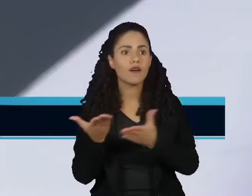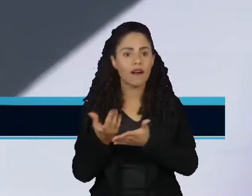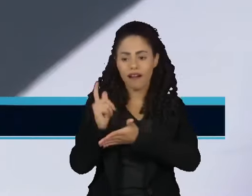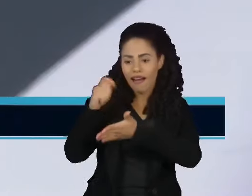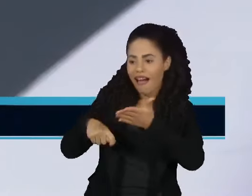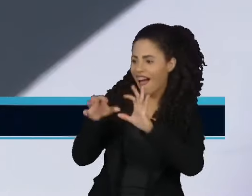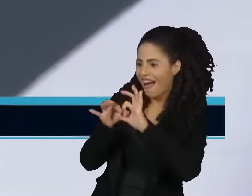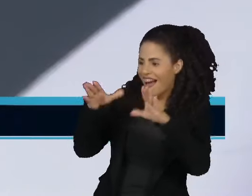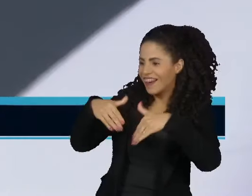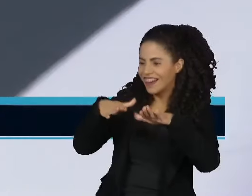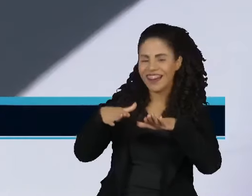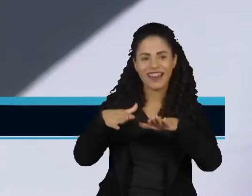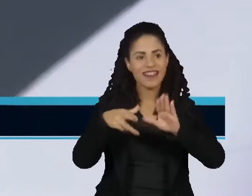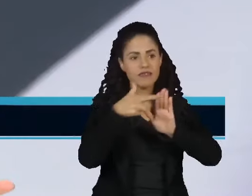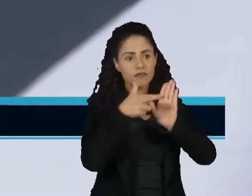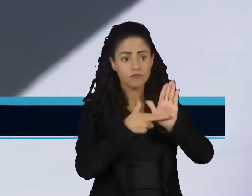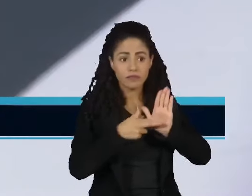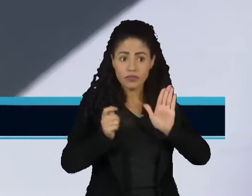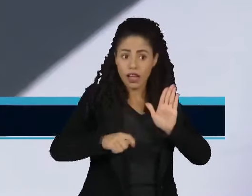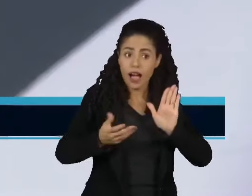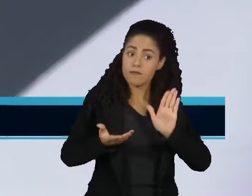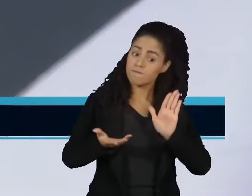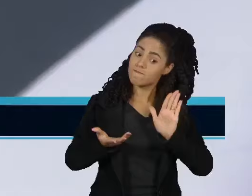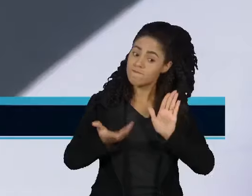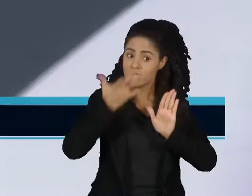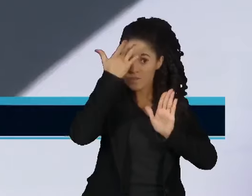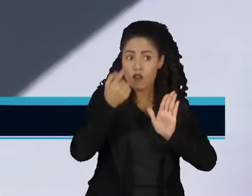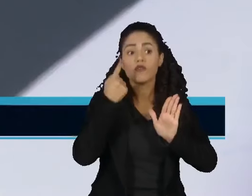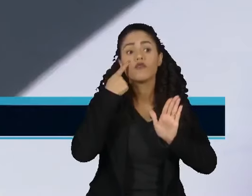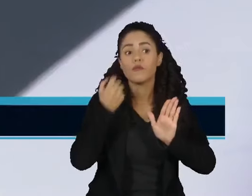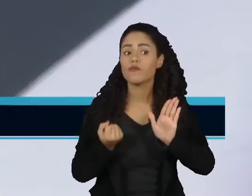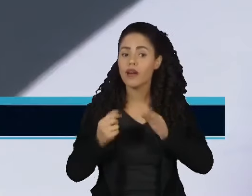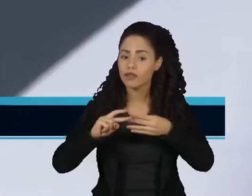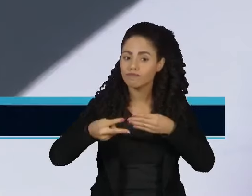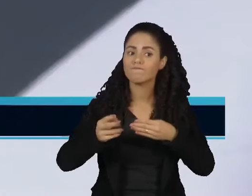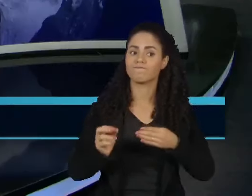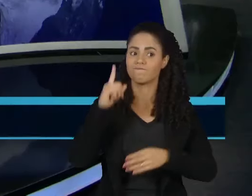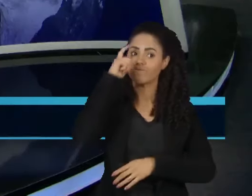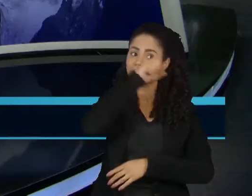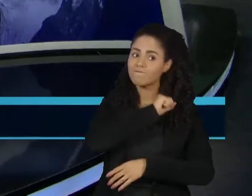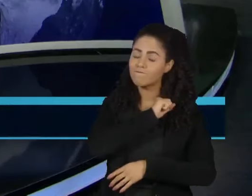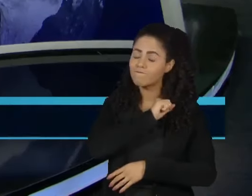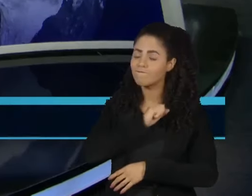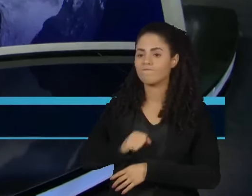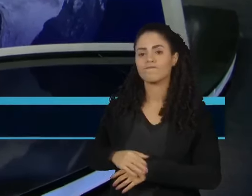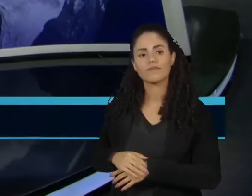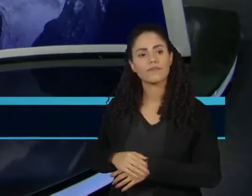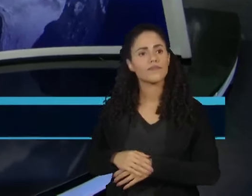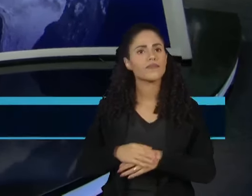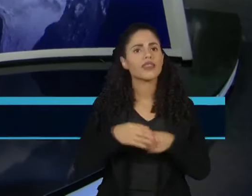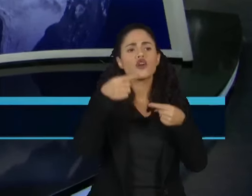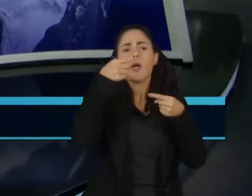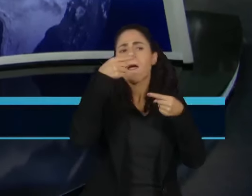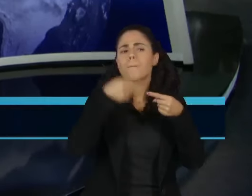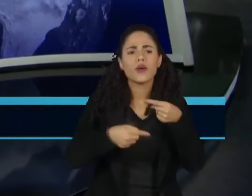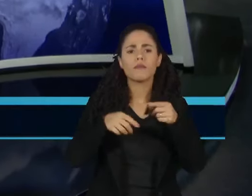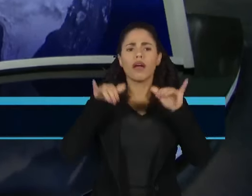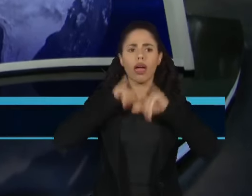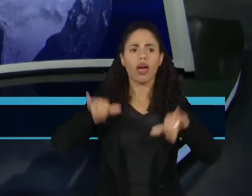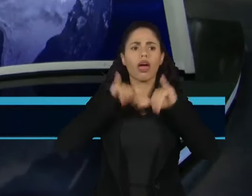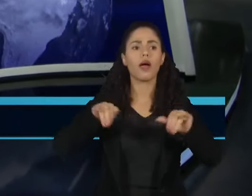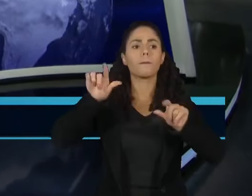vai conseguir criar regulamentação suficiente. Né? Estamos correndo atrás do prejuízo para variar. Dimas, proibir a publicidade e a